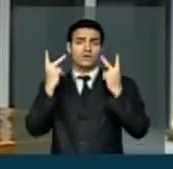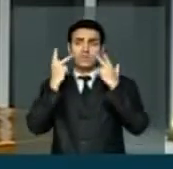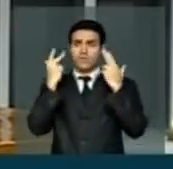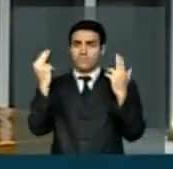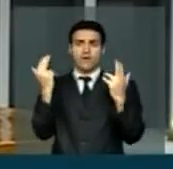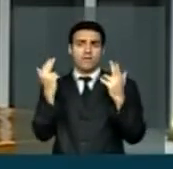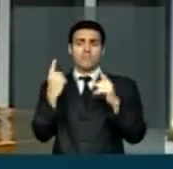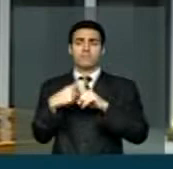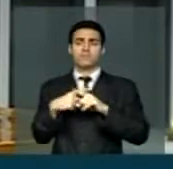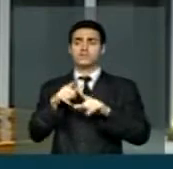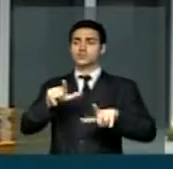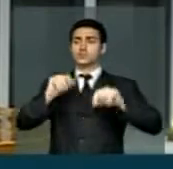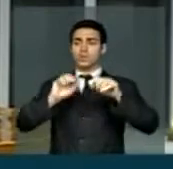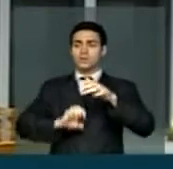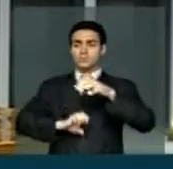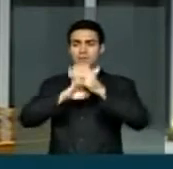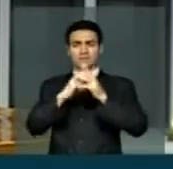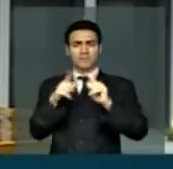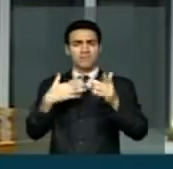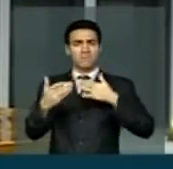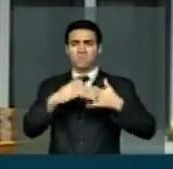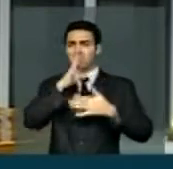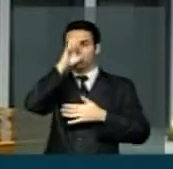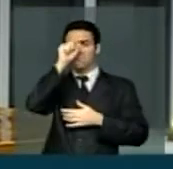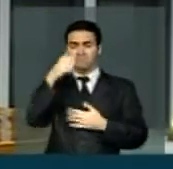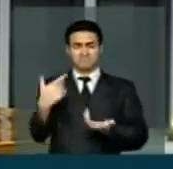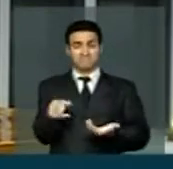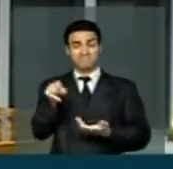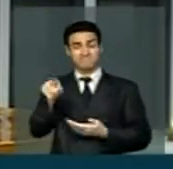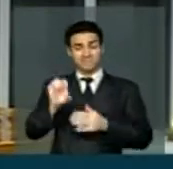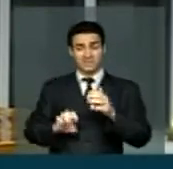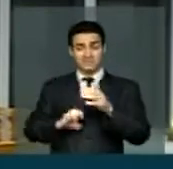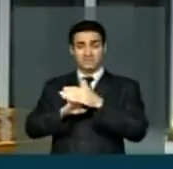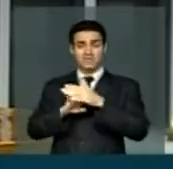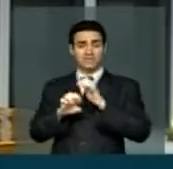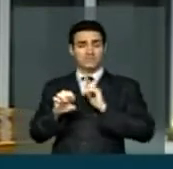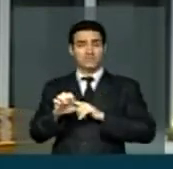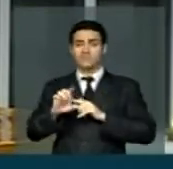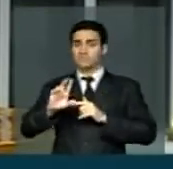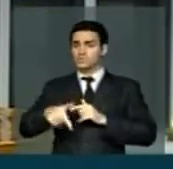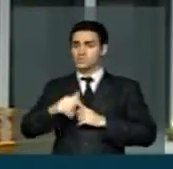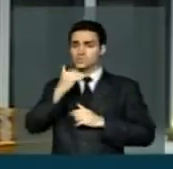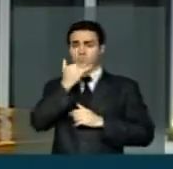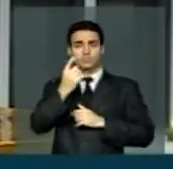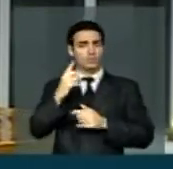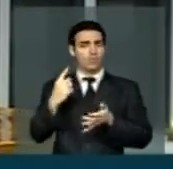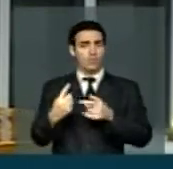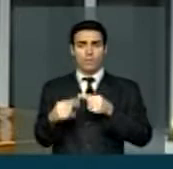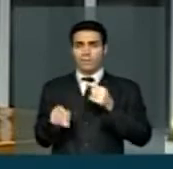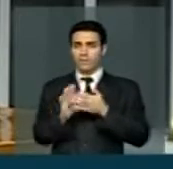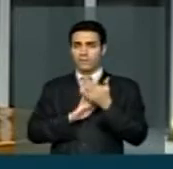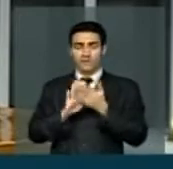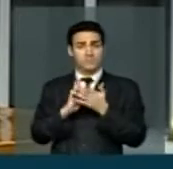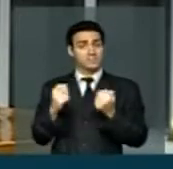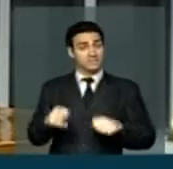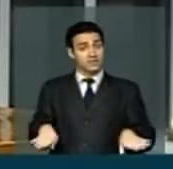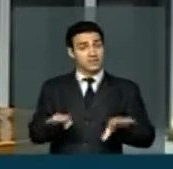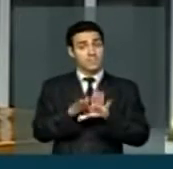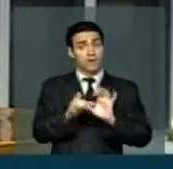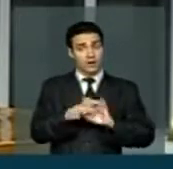lógica, pelo que podemos depreender desta empresa, ultrapassada do ponto de vista da construção